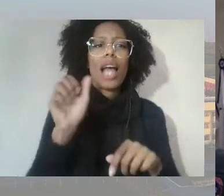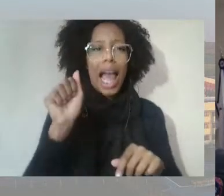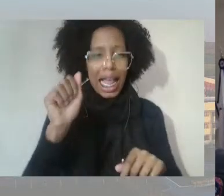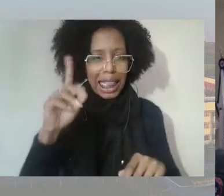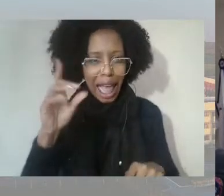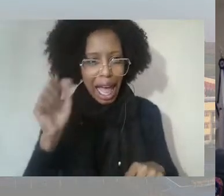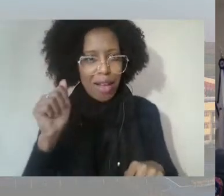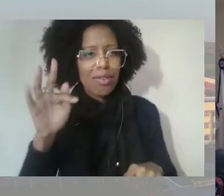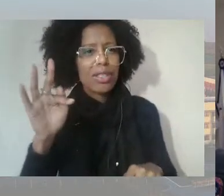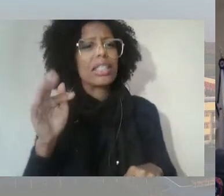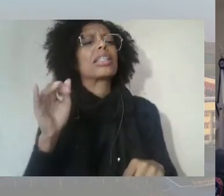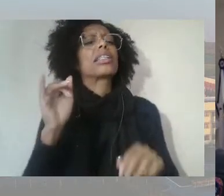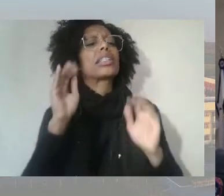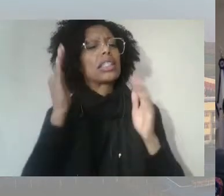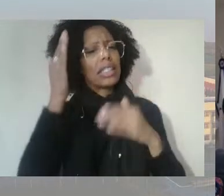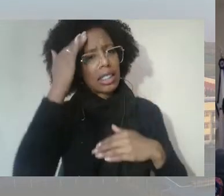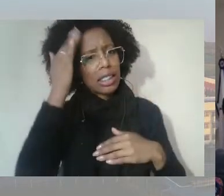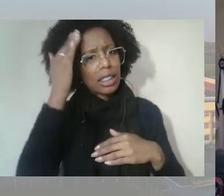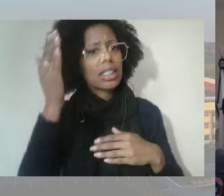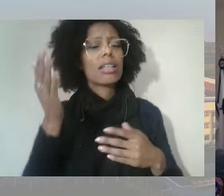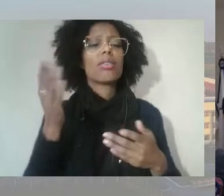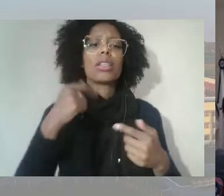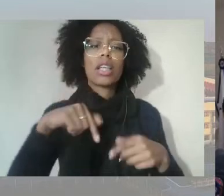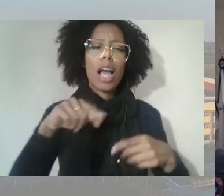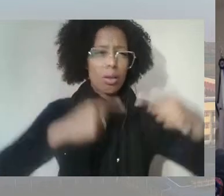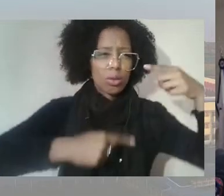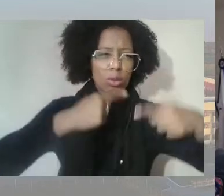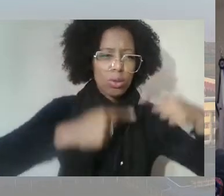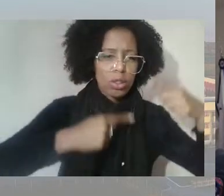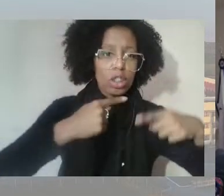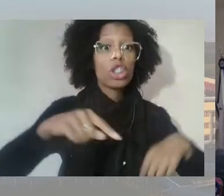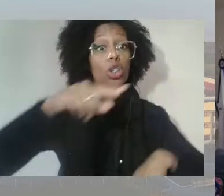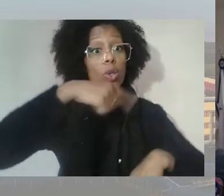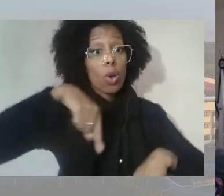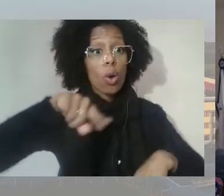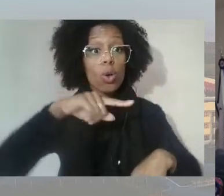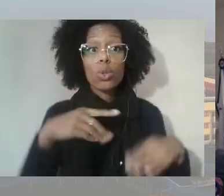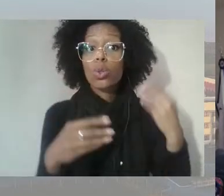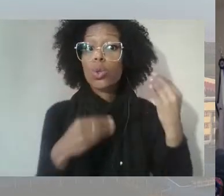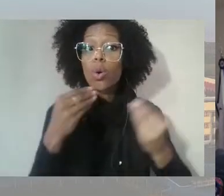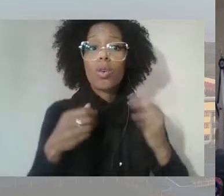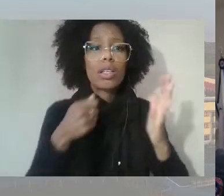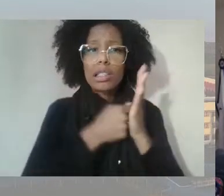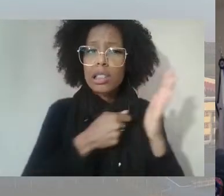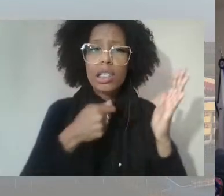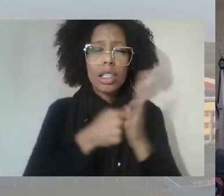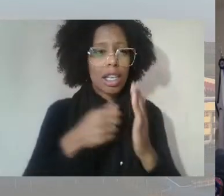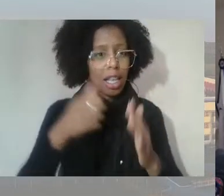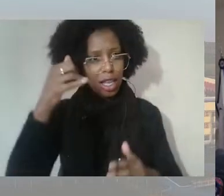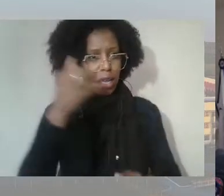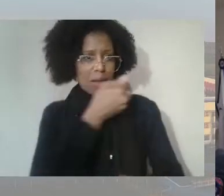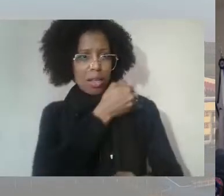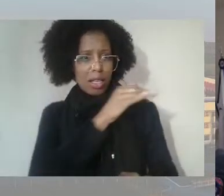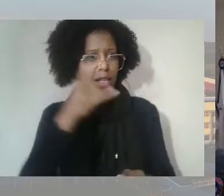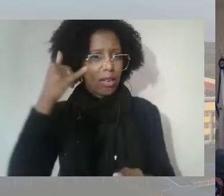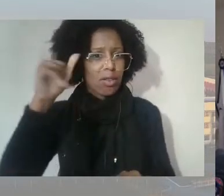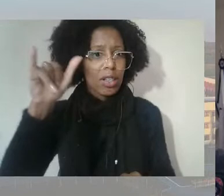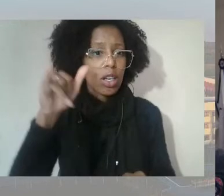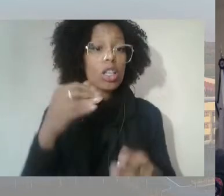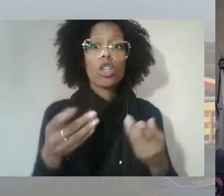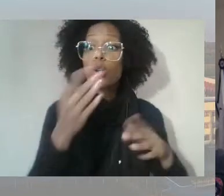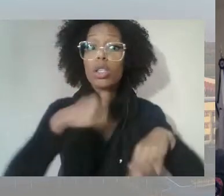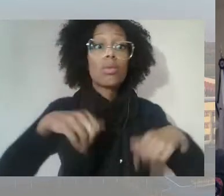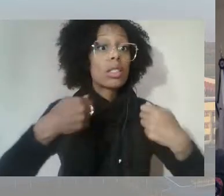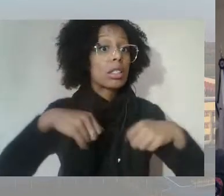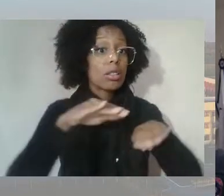qualquer pessoa que tenha a capacidade de discussão sabe. Nós somos a nossa luta antirracista é para que sejamos iguais